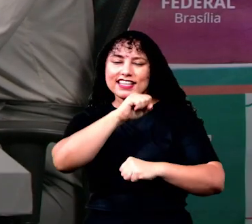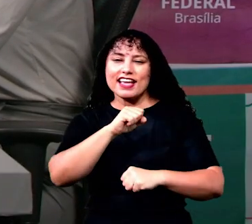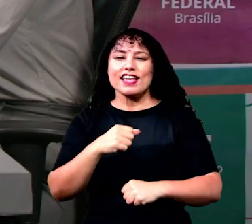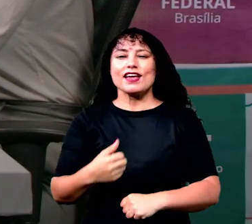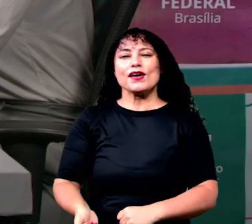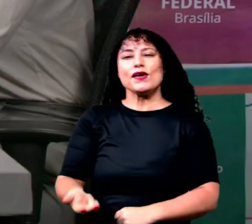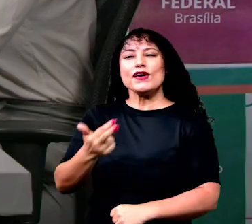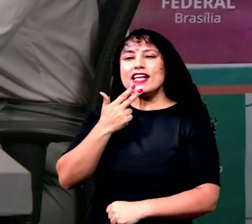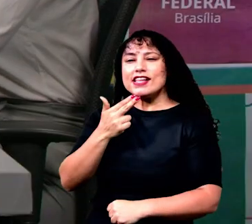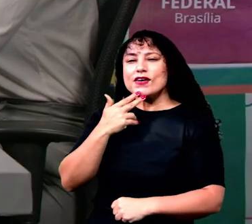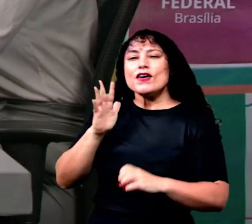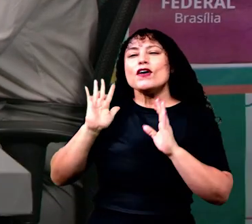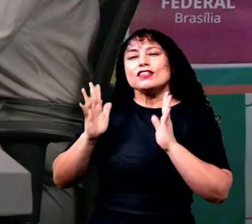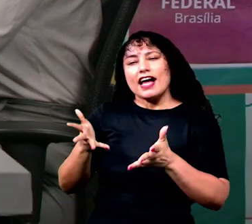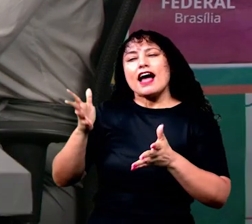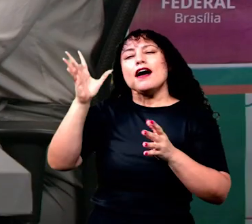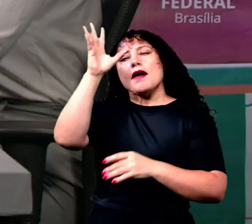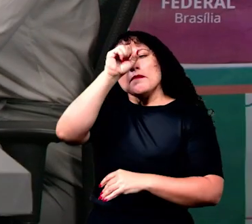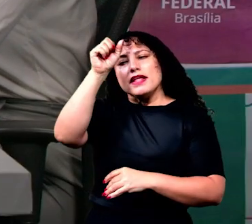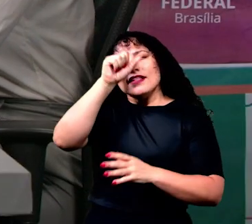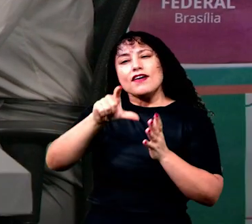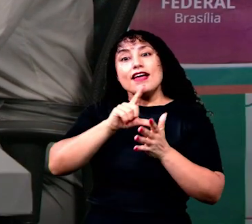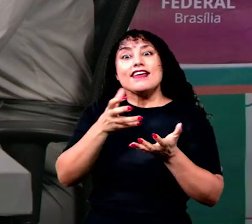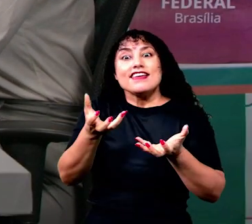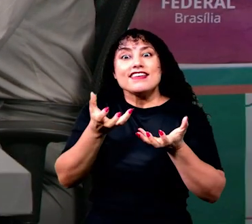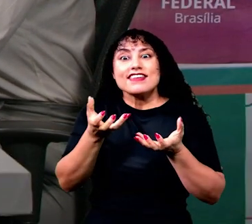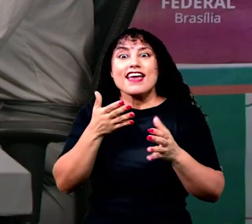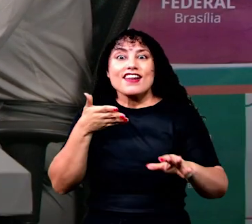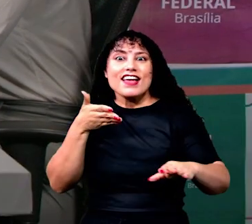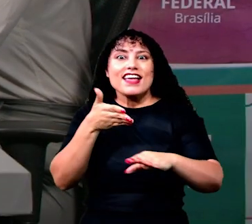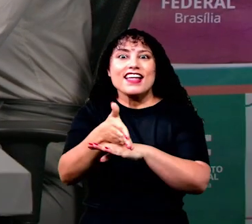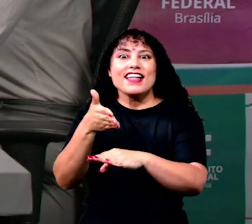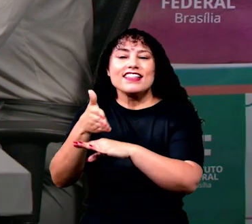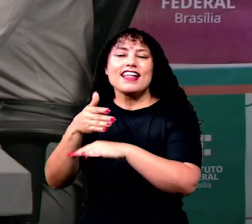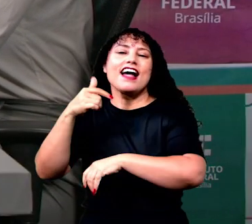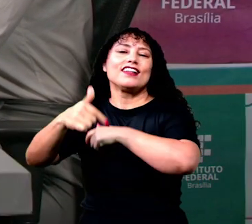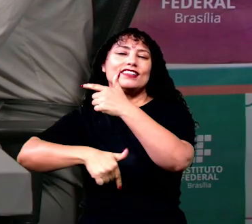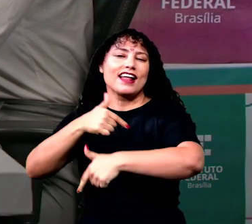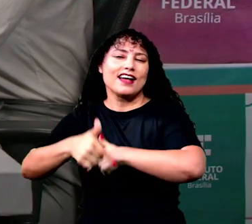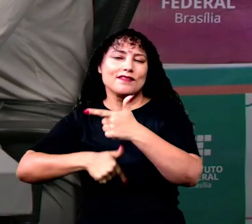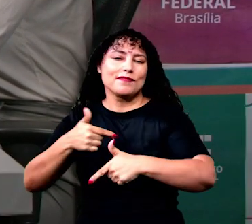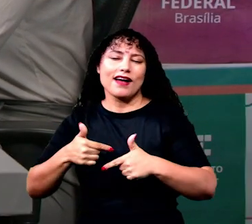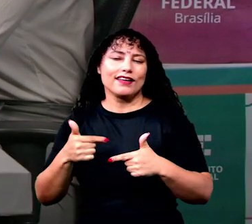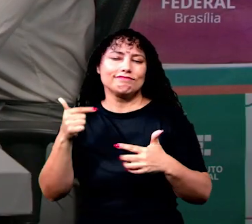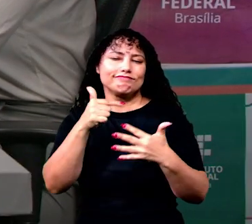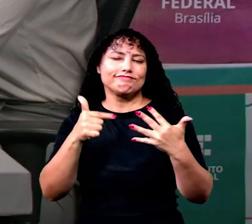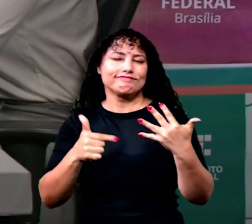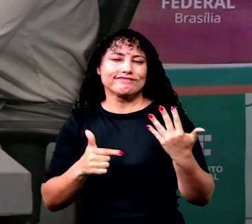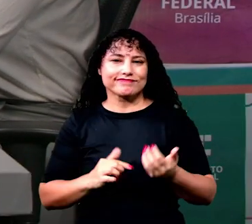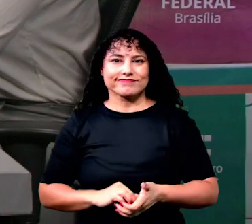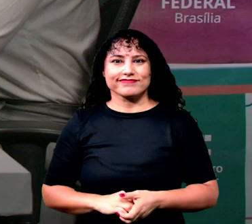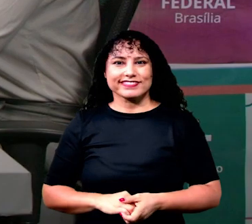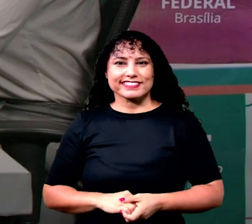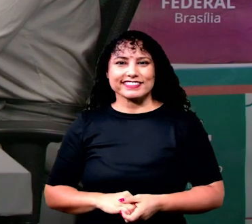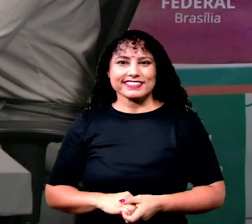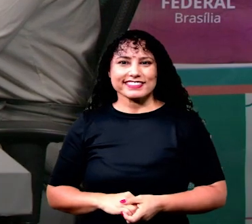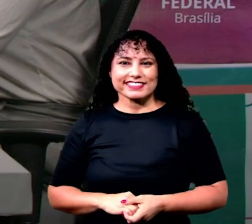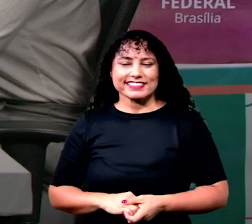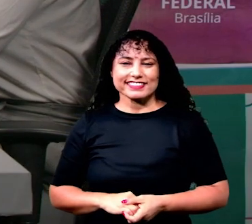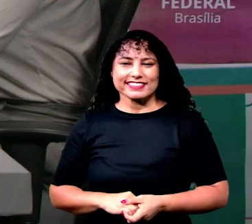aprender o idioma ou já estão aprendendo e querem entrar no meio de trabalho e tudo mais?